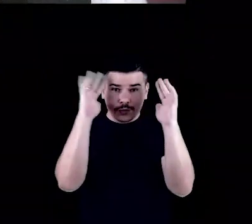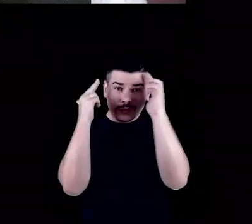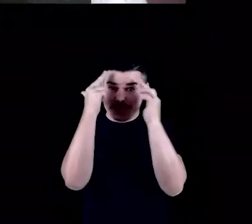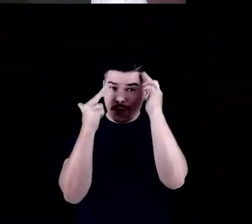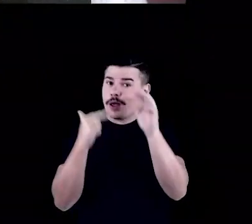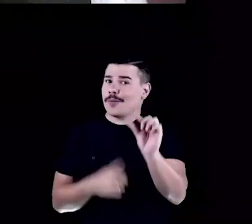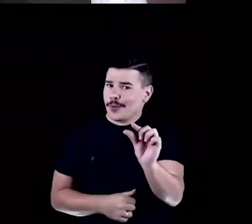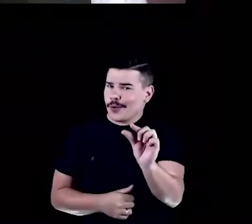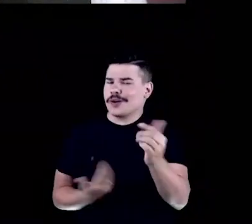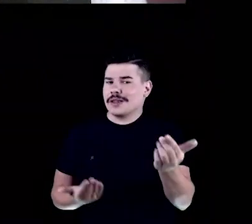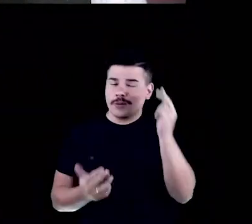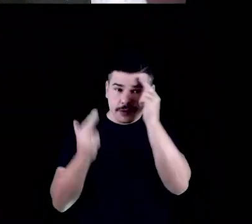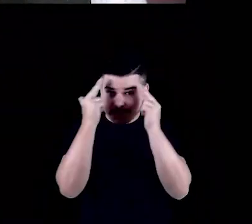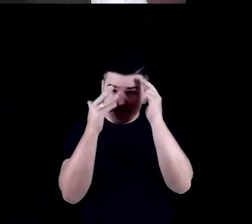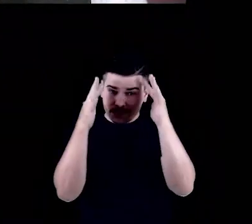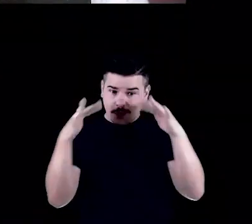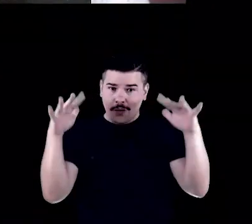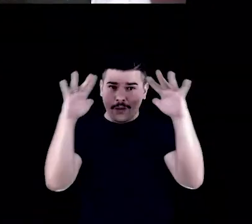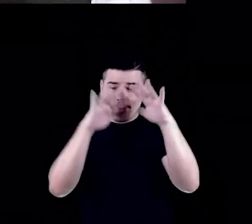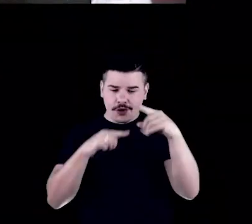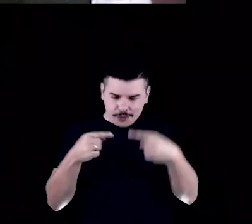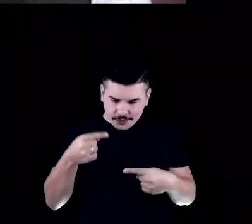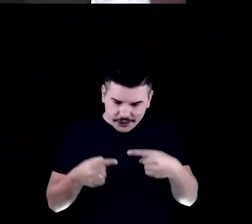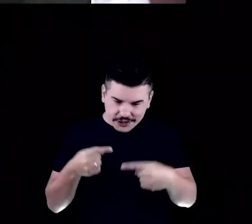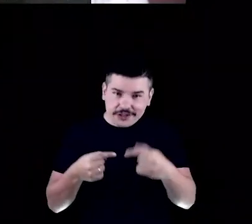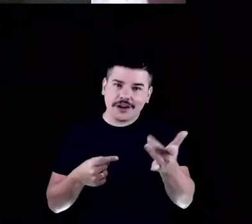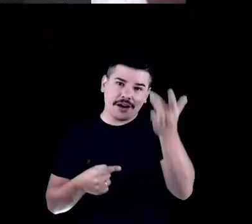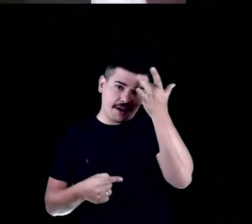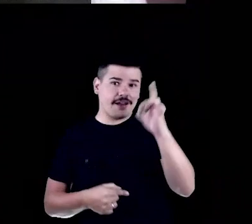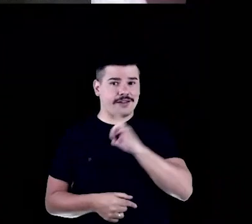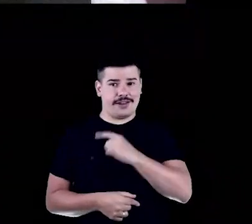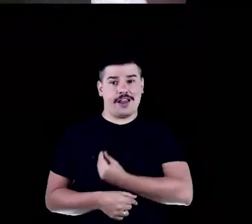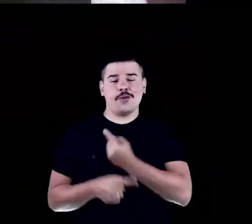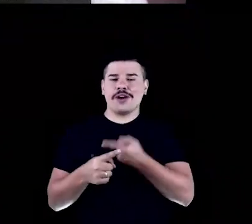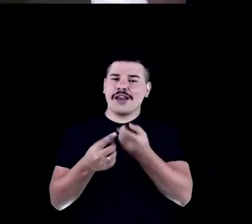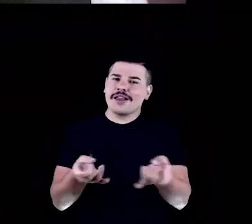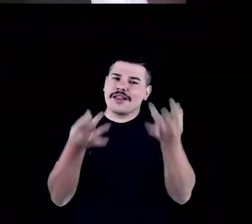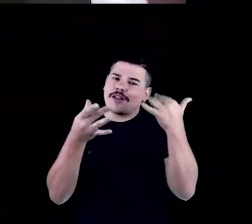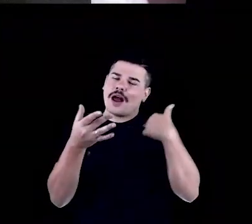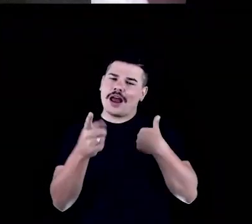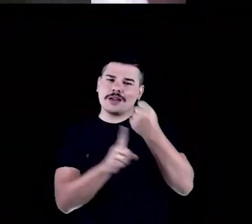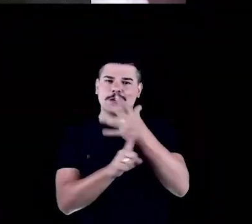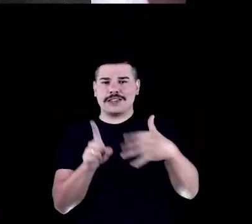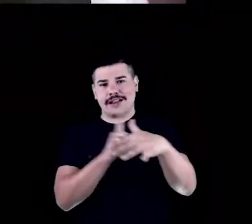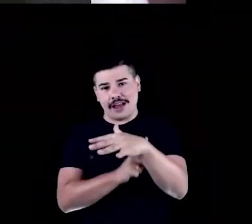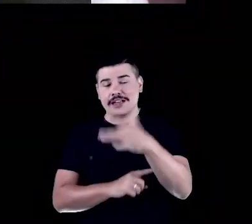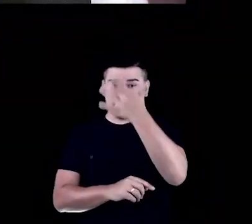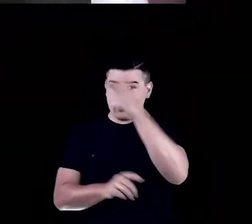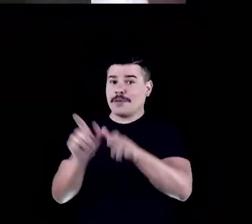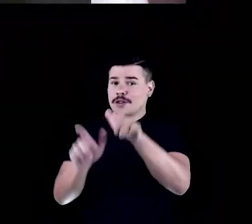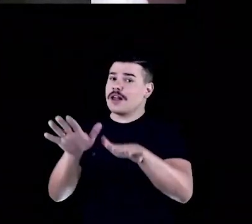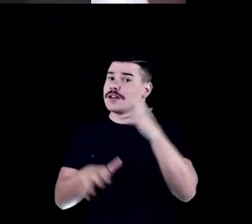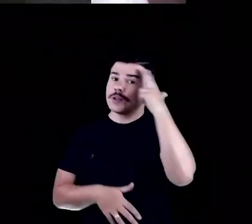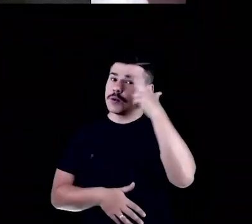pouco. A gente esquece que, por exemplo, o sonho tem uma dimensão política. O sonho tem uma mega dimensão política, exatamente porque está dentro de um contexto social.